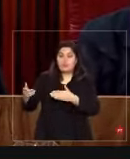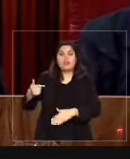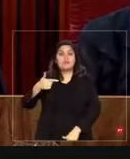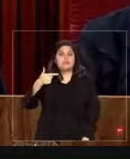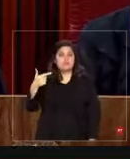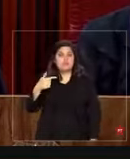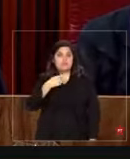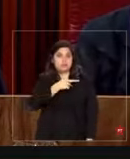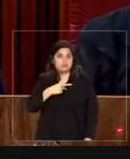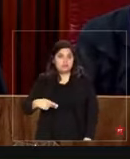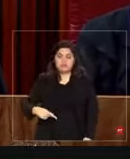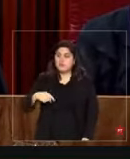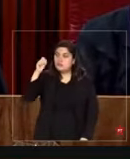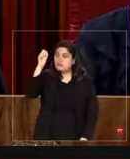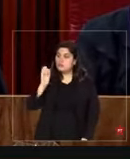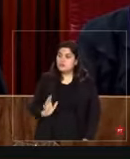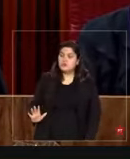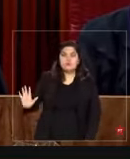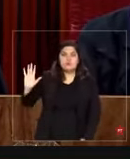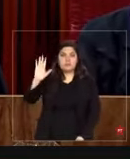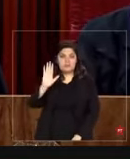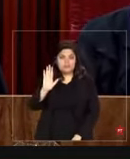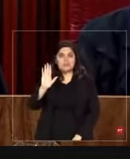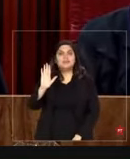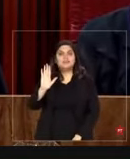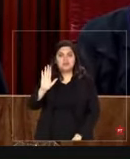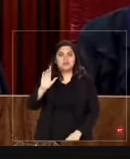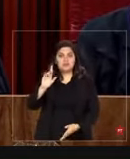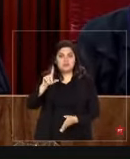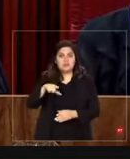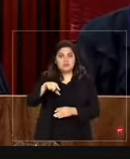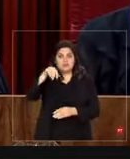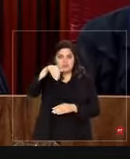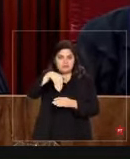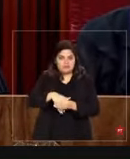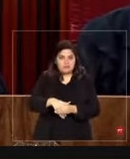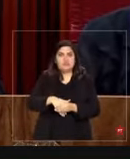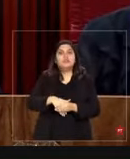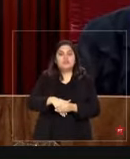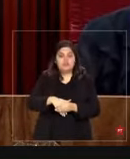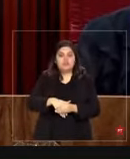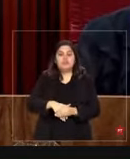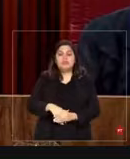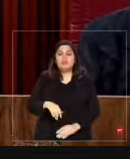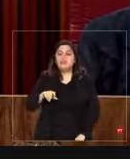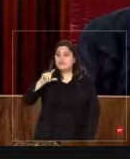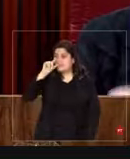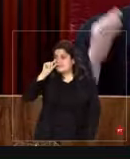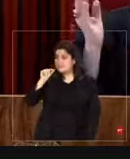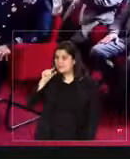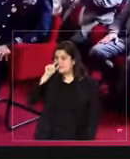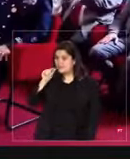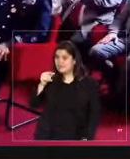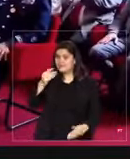senhor vice-presidente da República Federativa do Brasil eleito, Geraldo José Rodrigues Alckmin